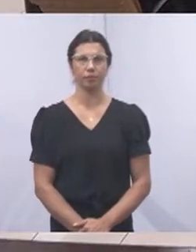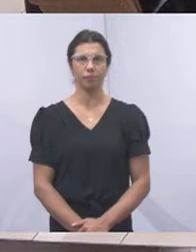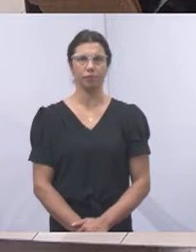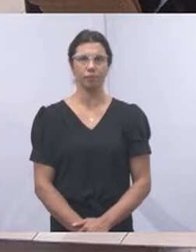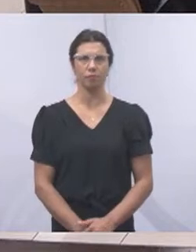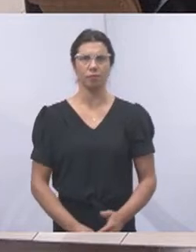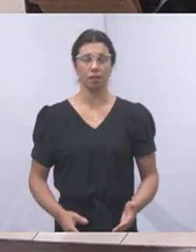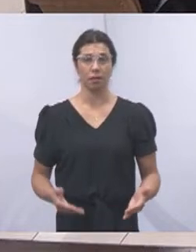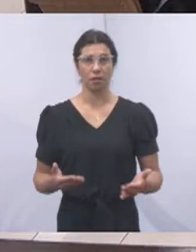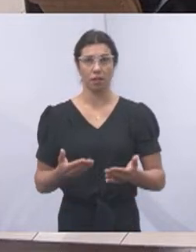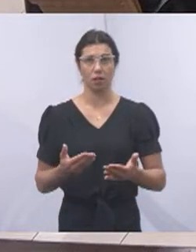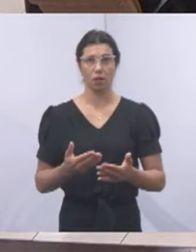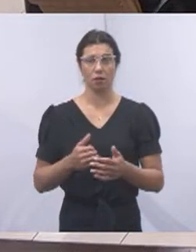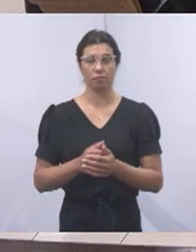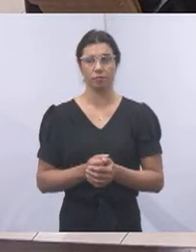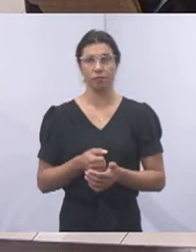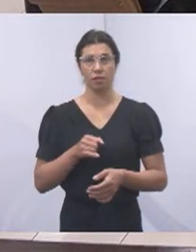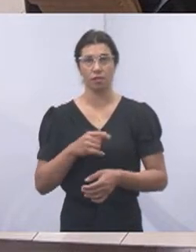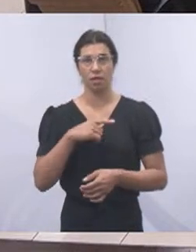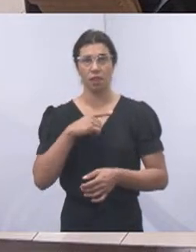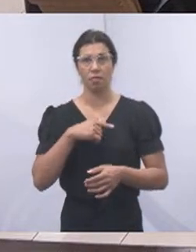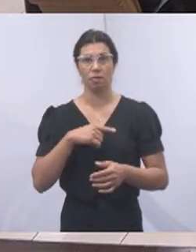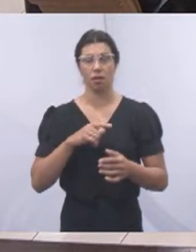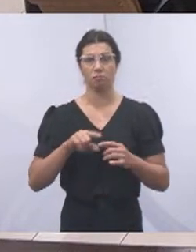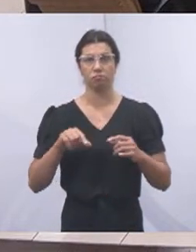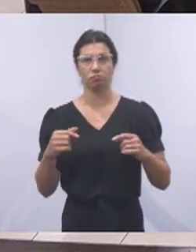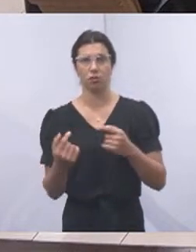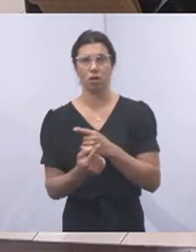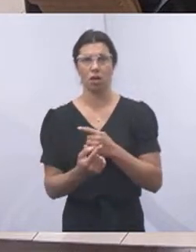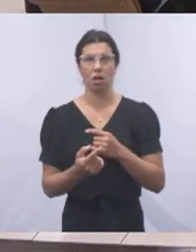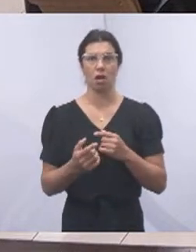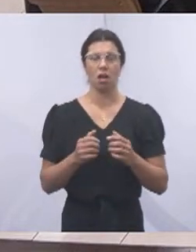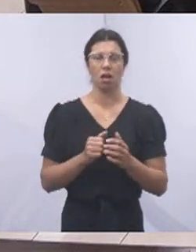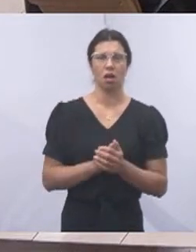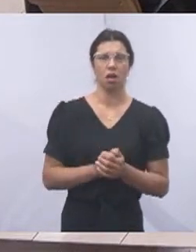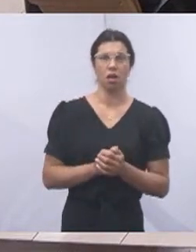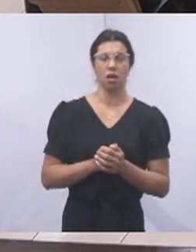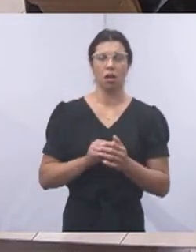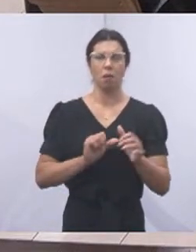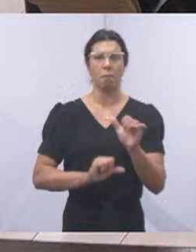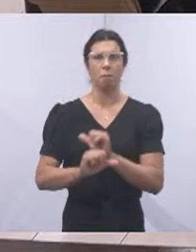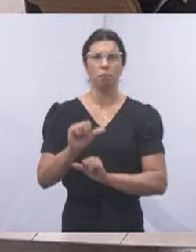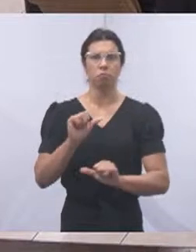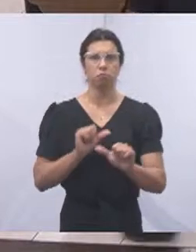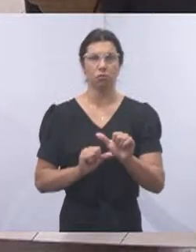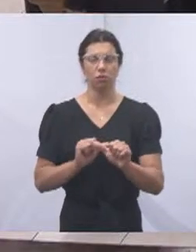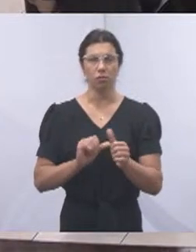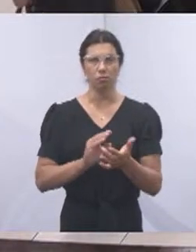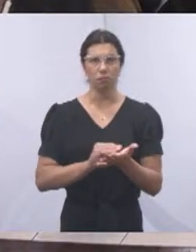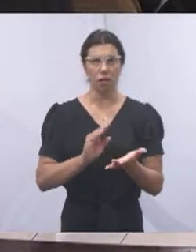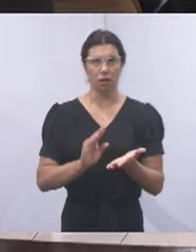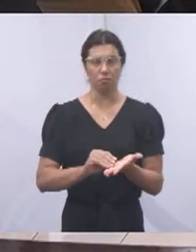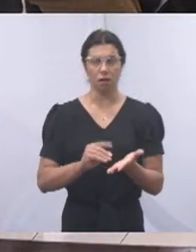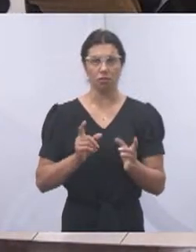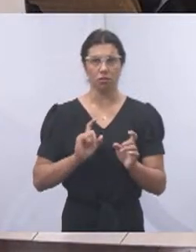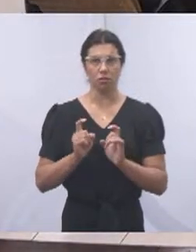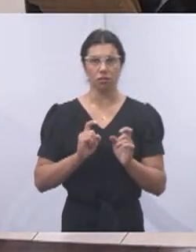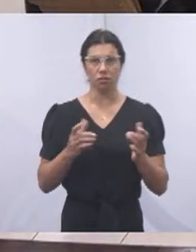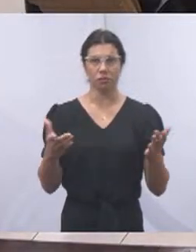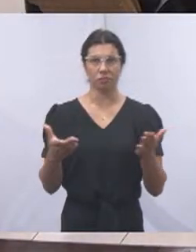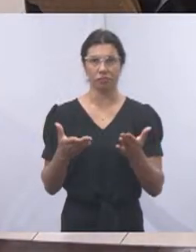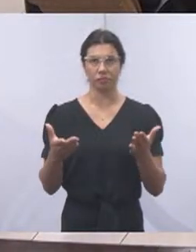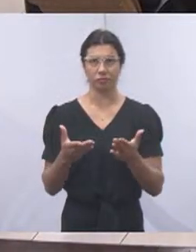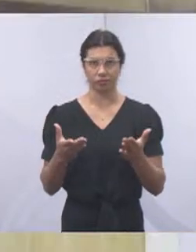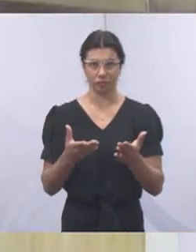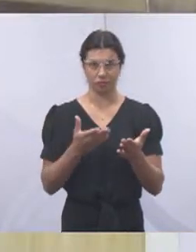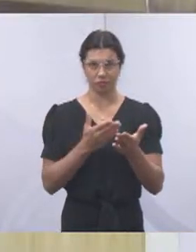Eu consulto o plenário se há alguma objeção em invertermos a pauta dessa sessão